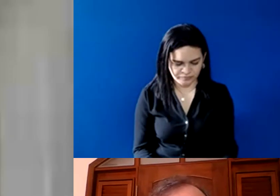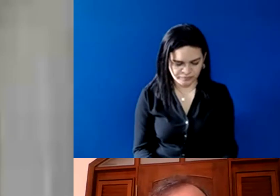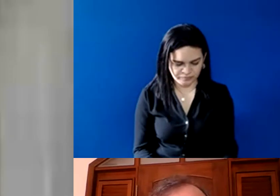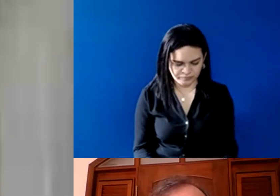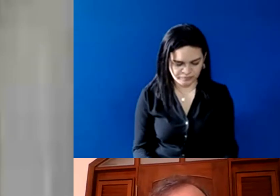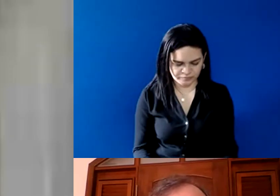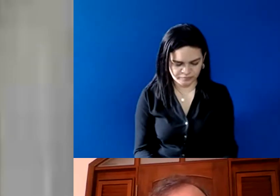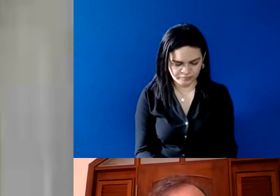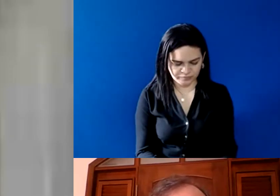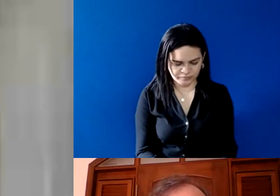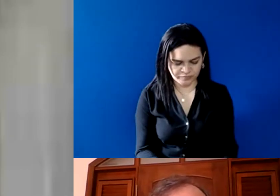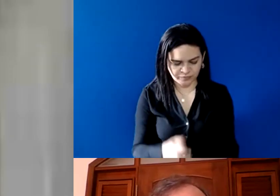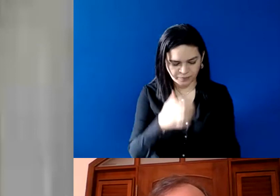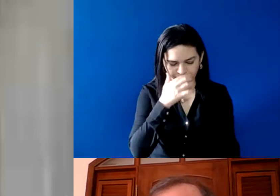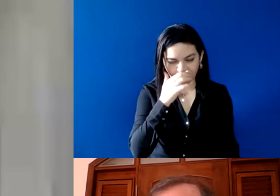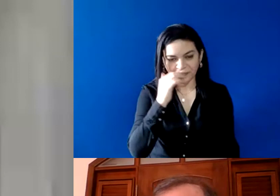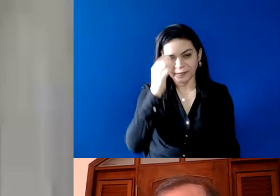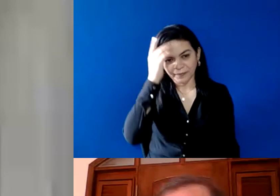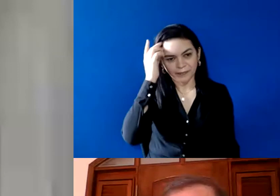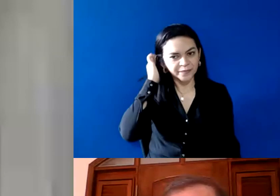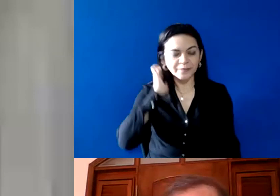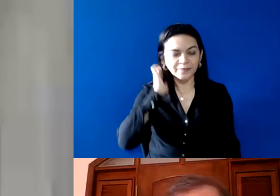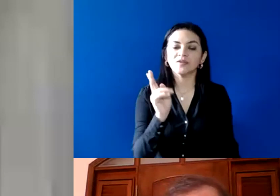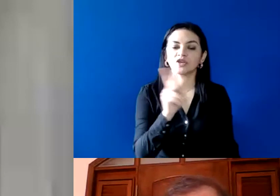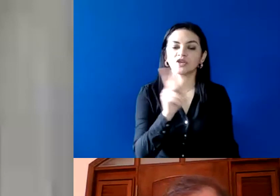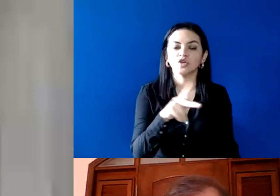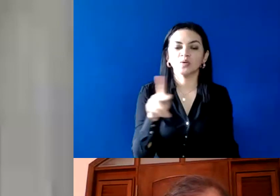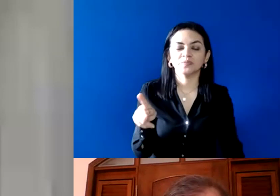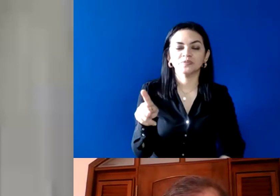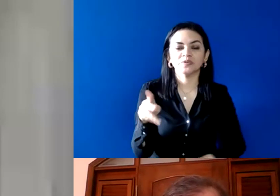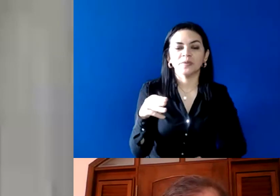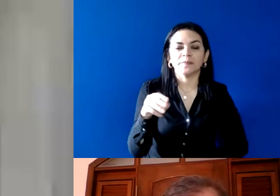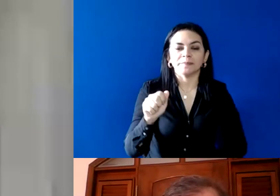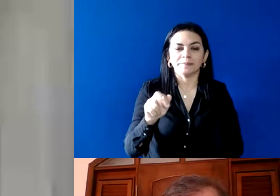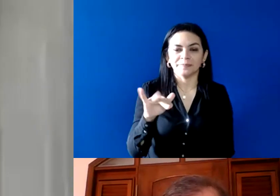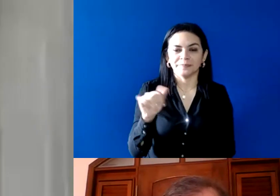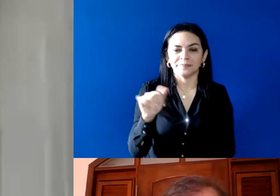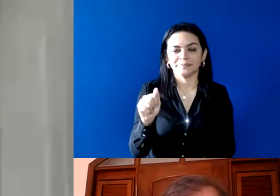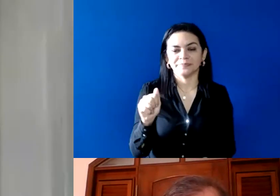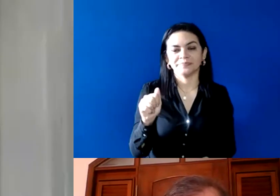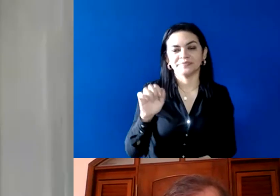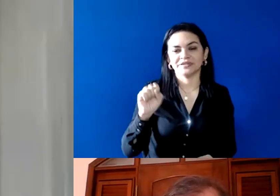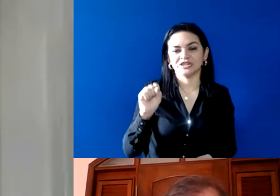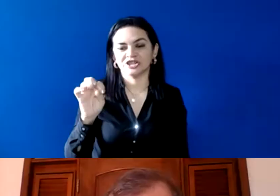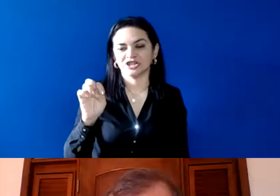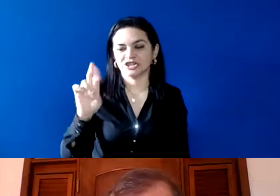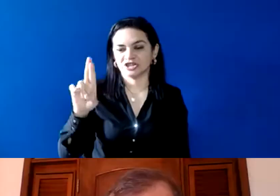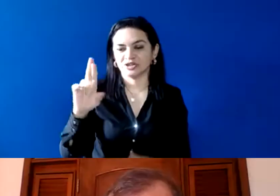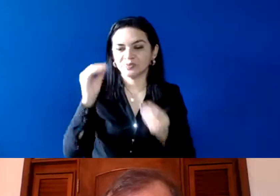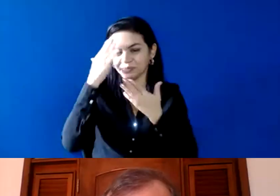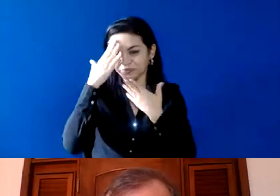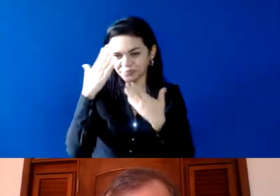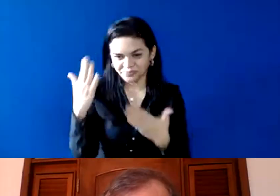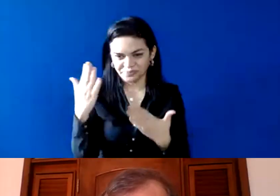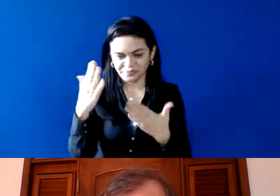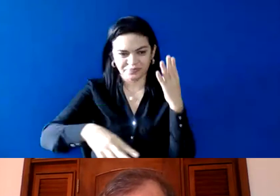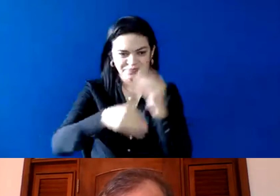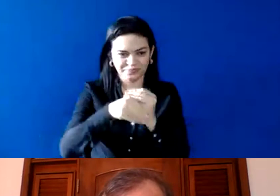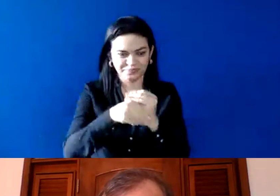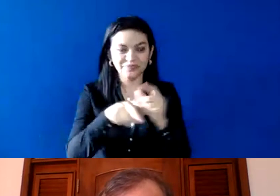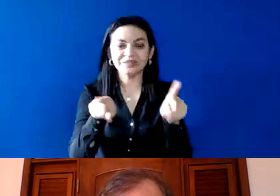Professora Maria Esther, muito obrigada pela sua contribuição, que